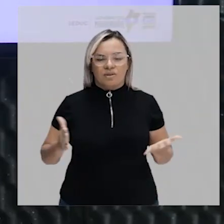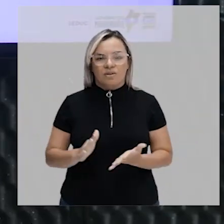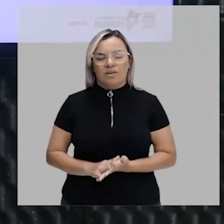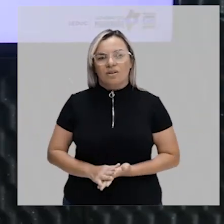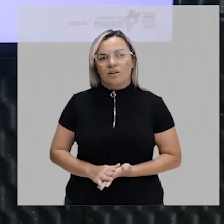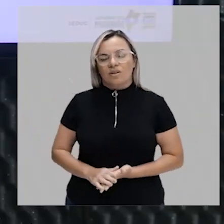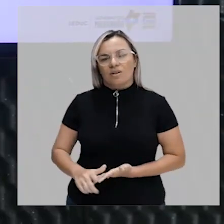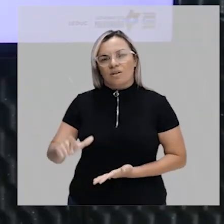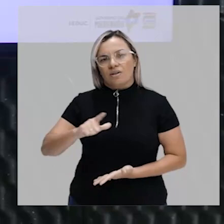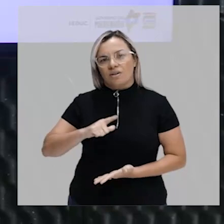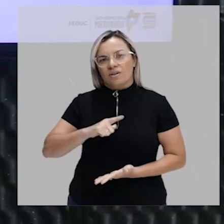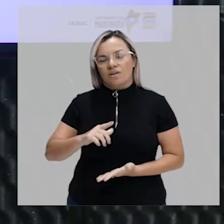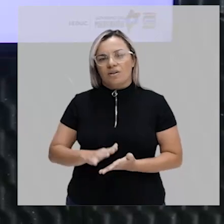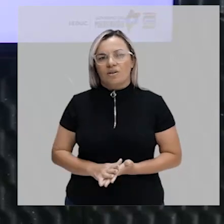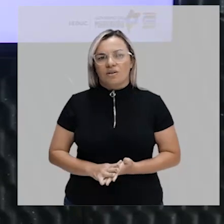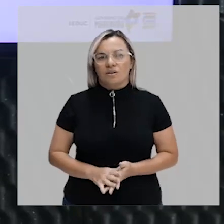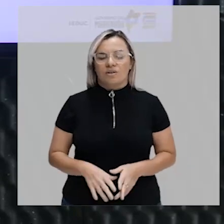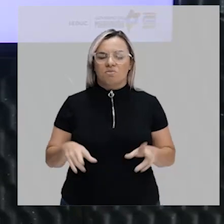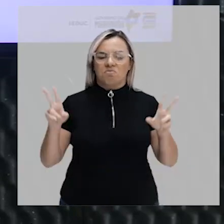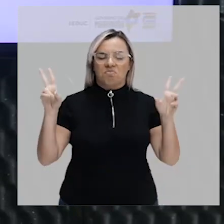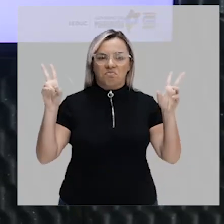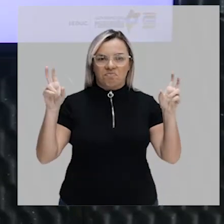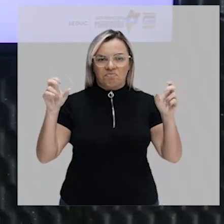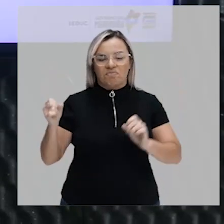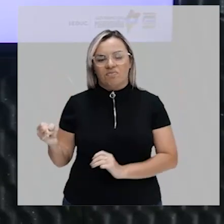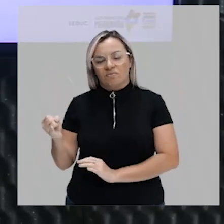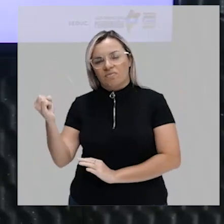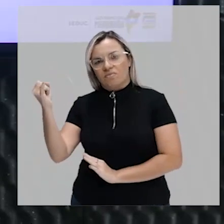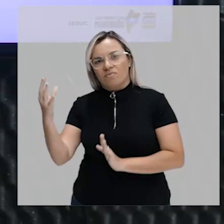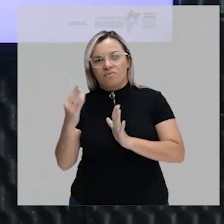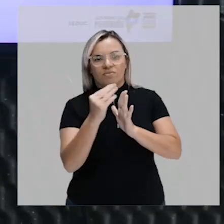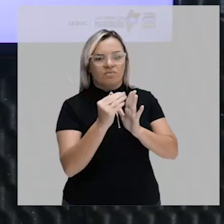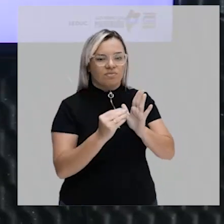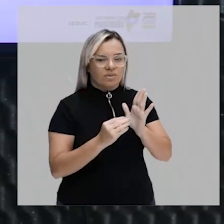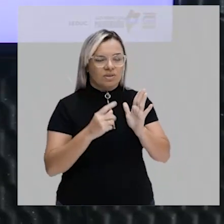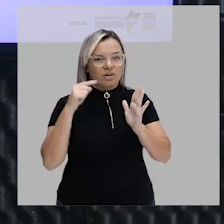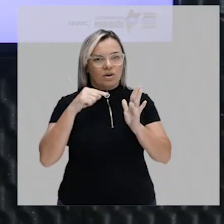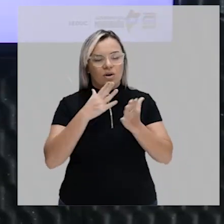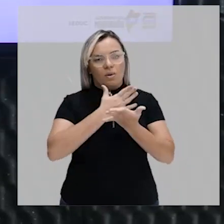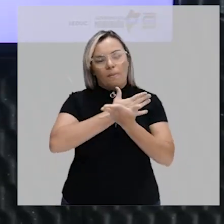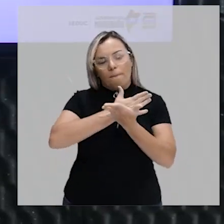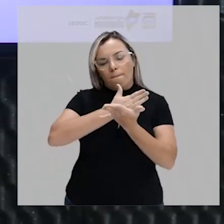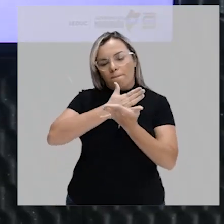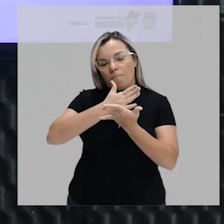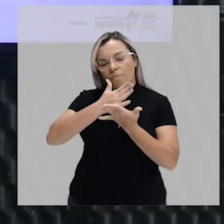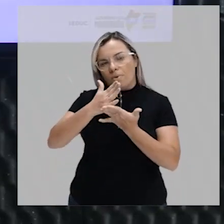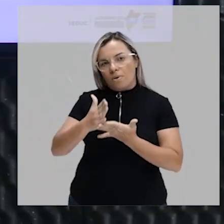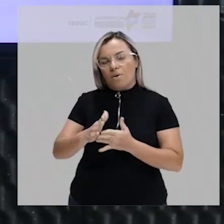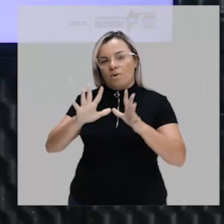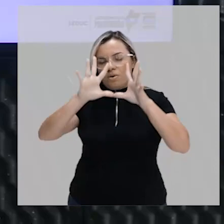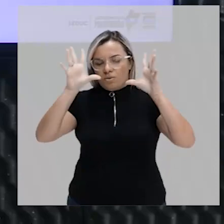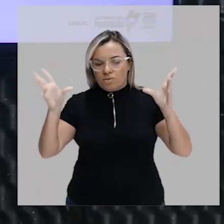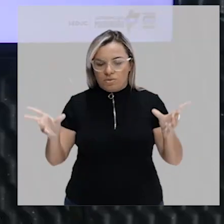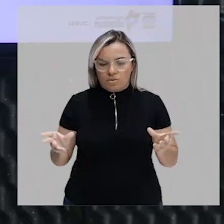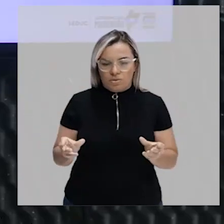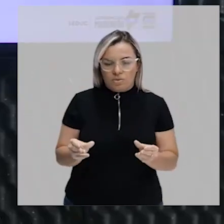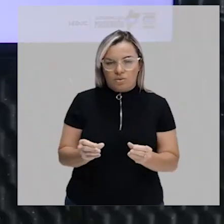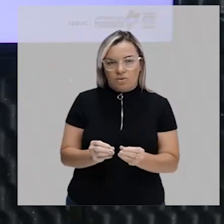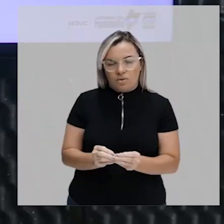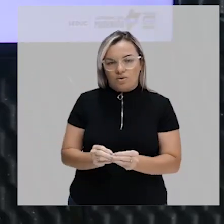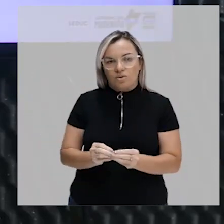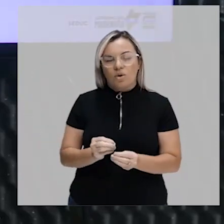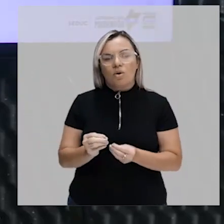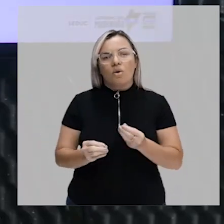ter aí uma aula muito importante, tá certo? Nós vamos começar a fechar, né, o ciclo sobre